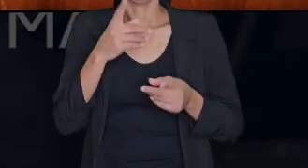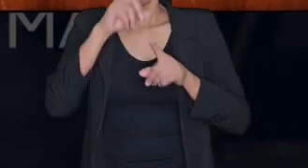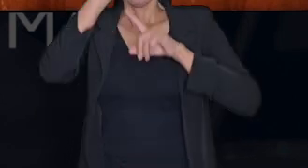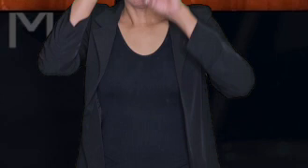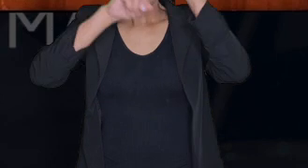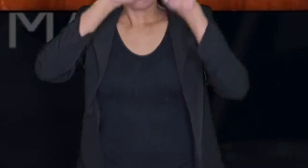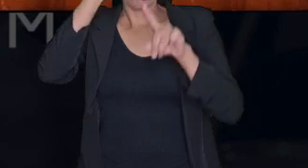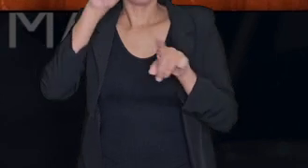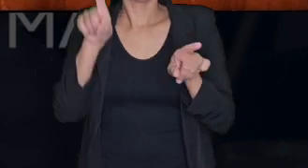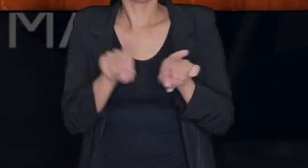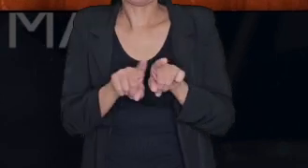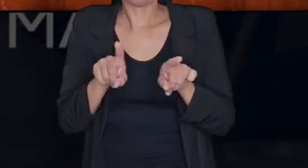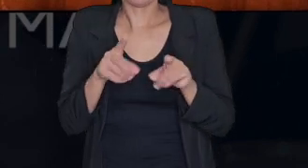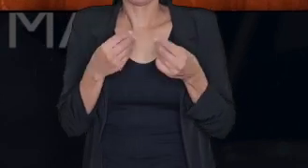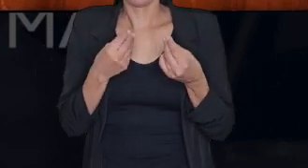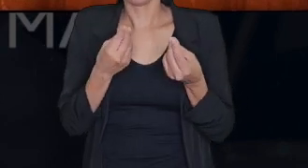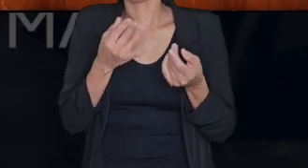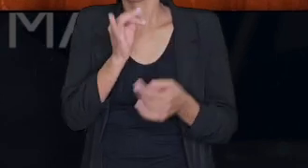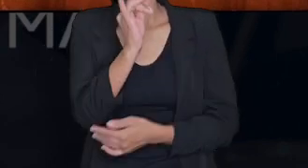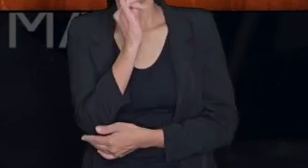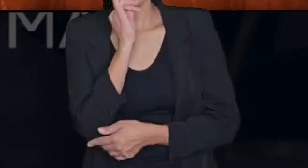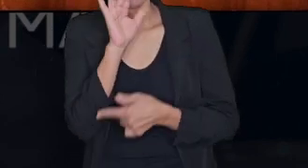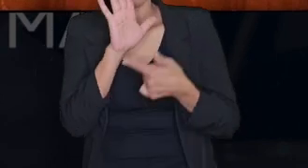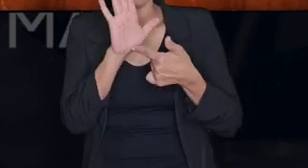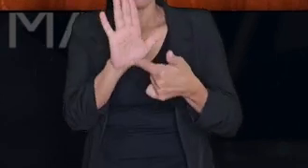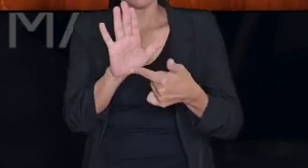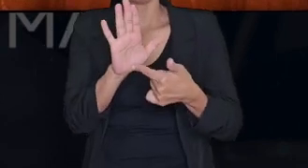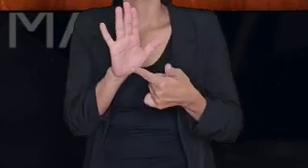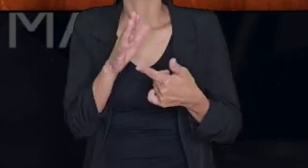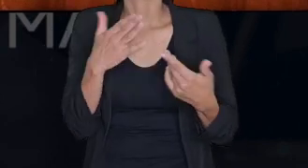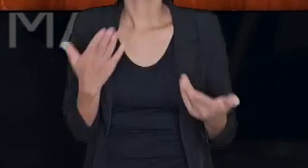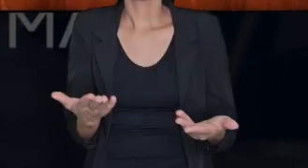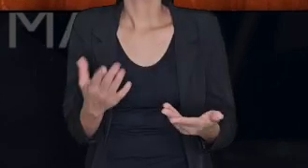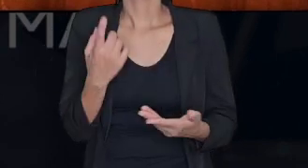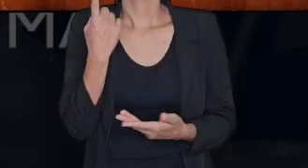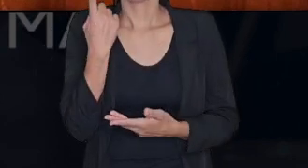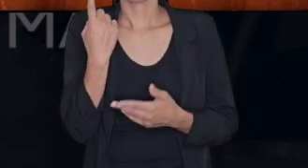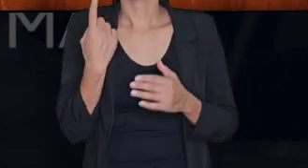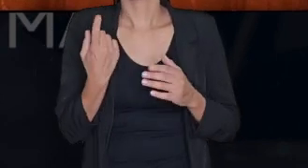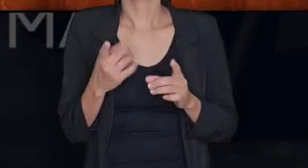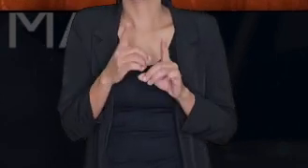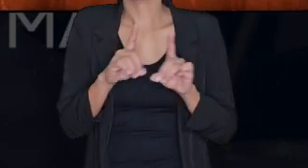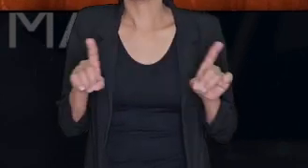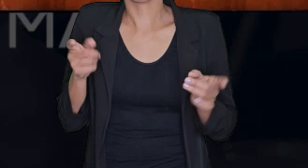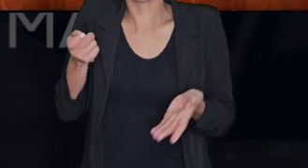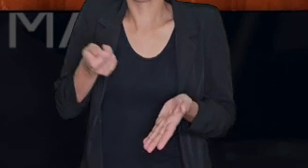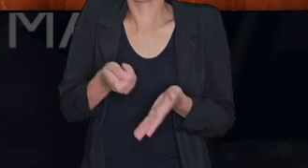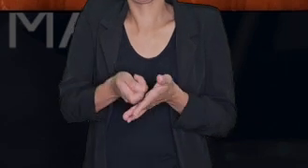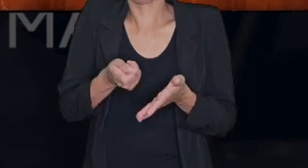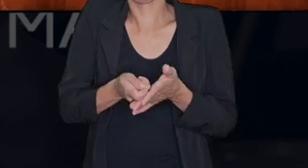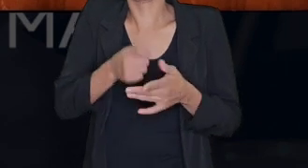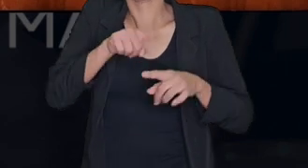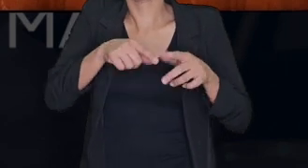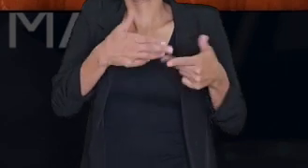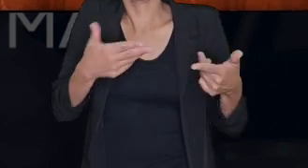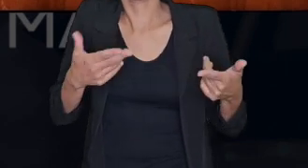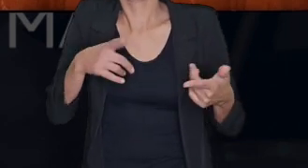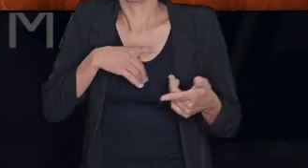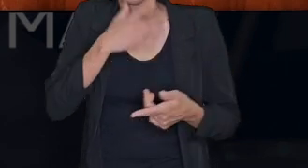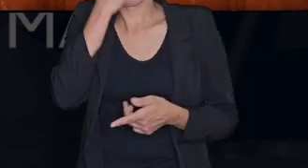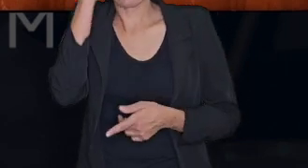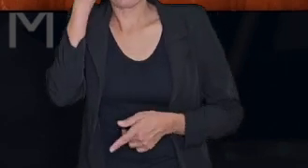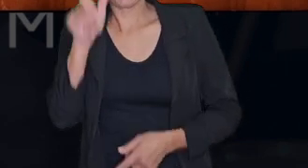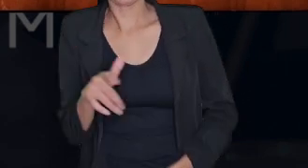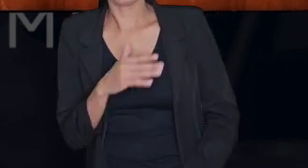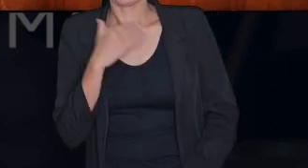forma bastante criativa até, e eu vou dar o exemplo de uma